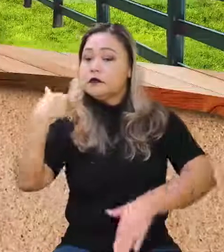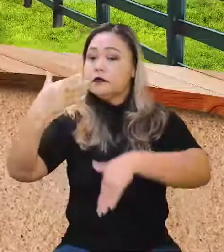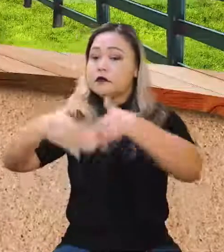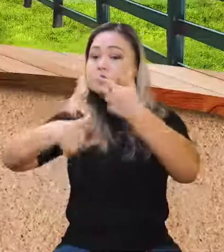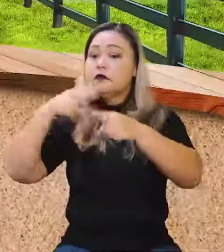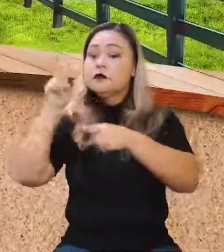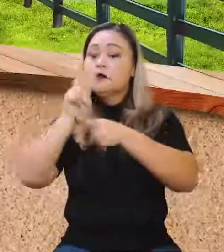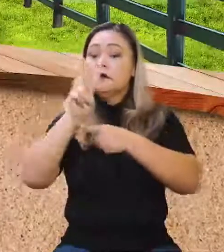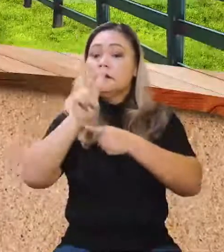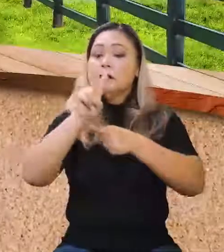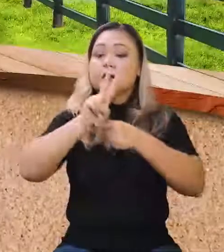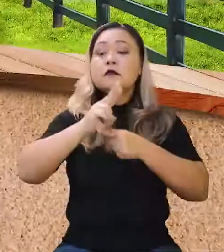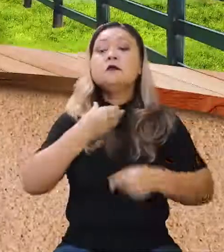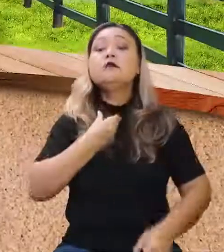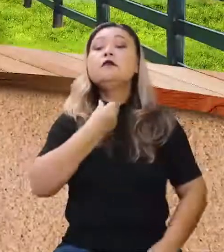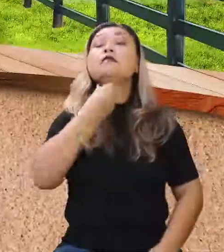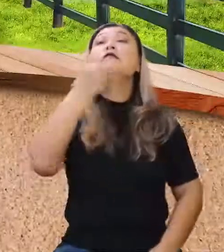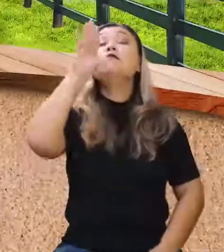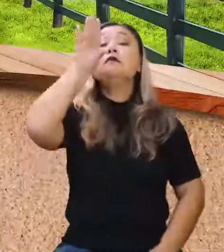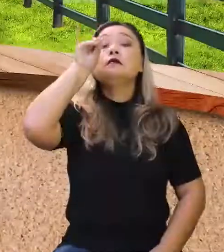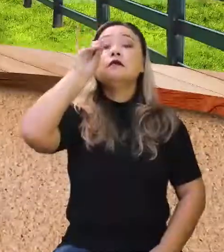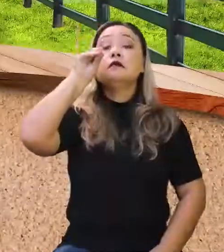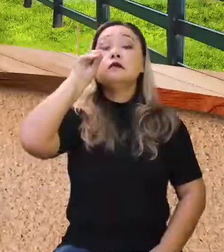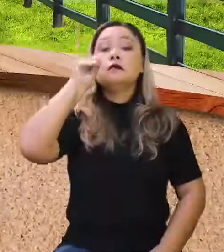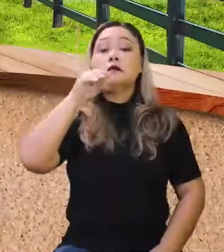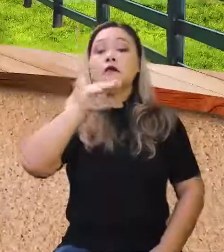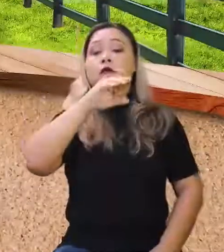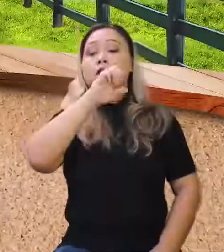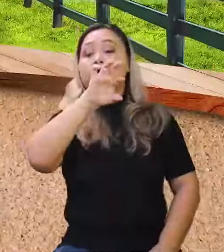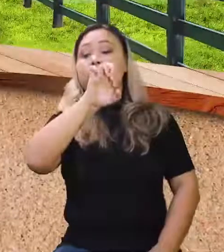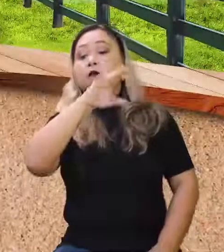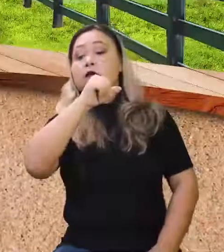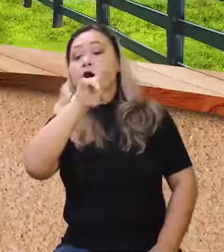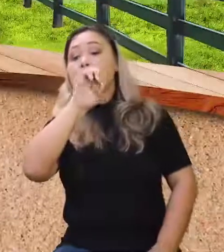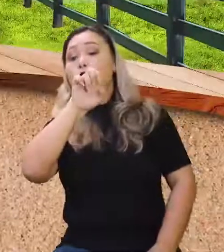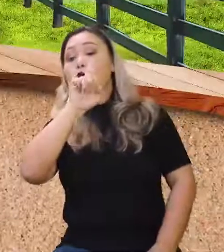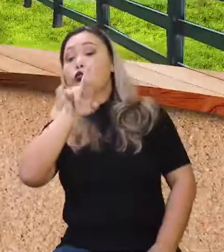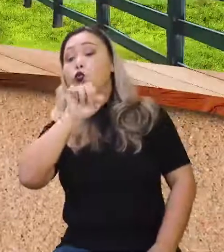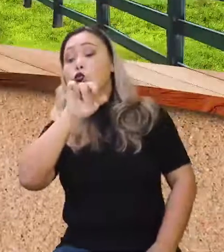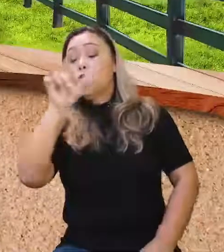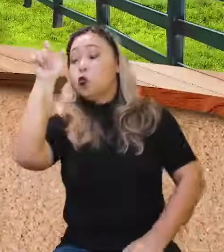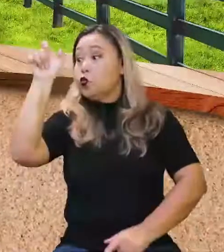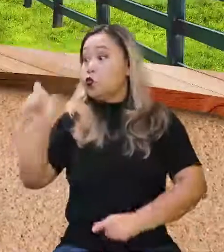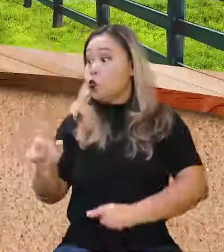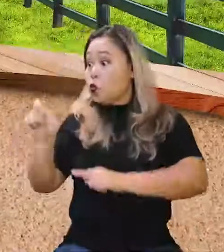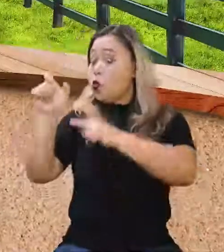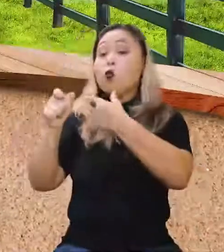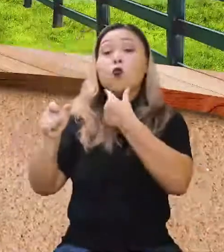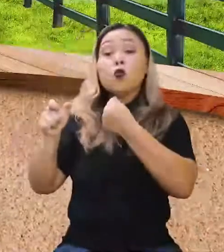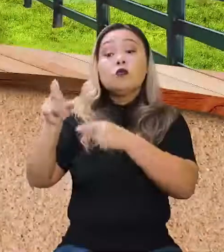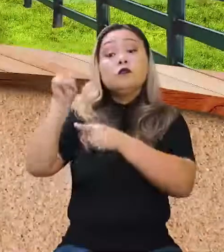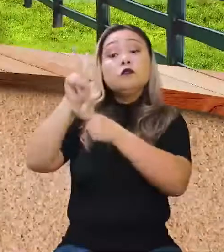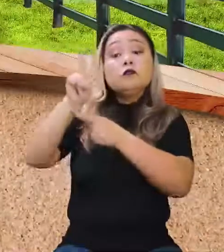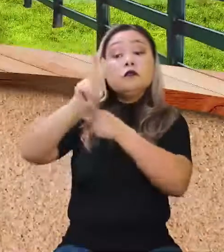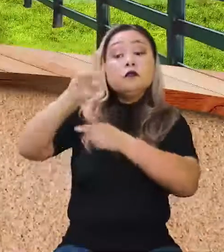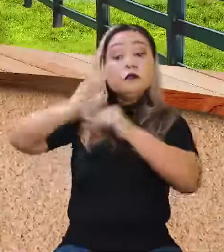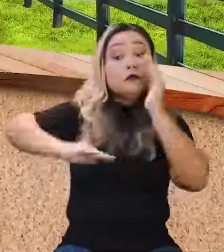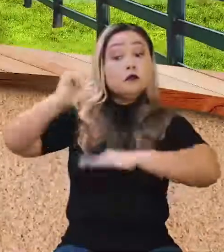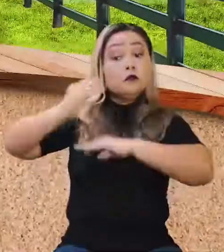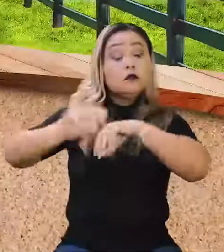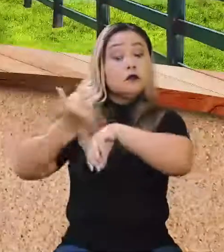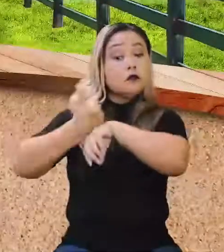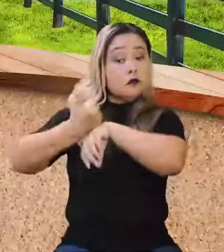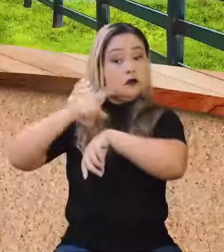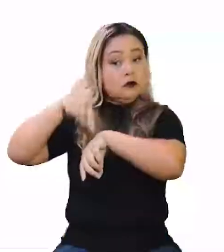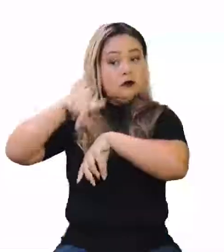de criação de avestruz. Estruticultor é quem faz, é quem cria, tá bom? Dá uma olhada lá